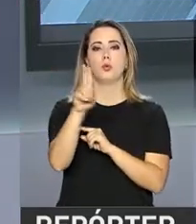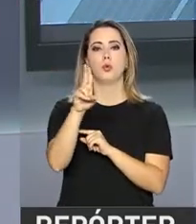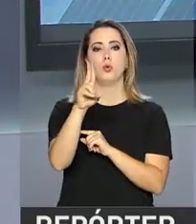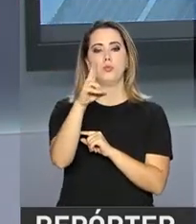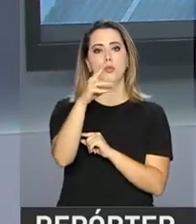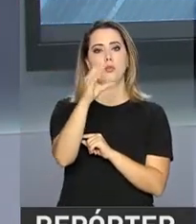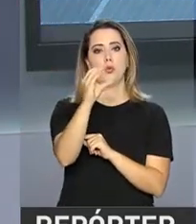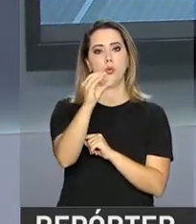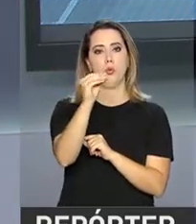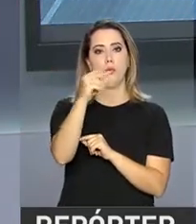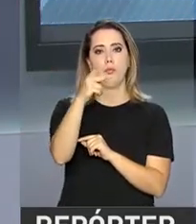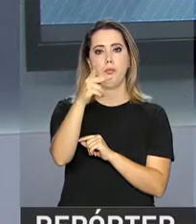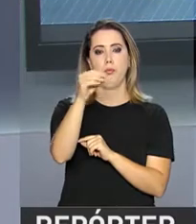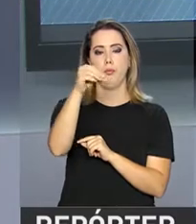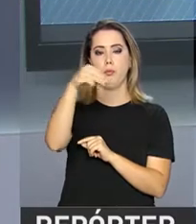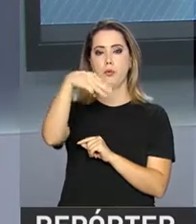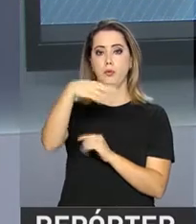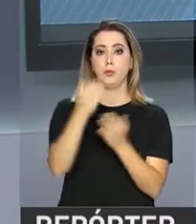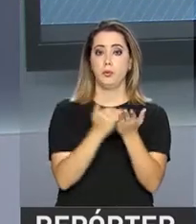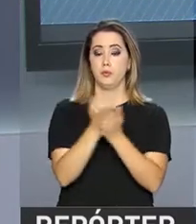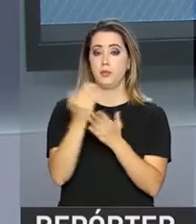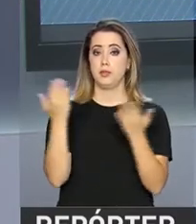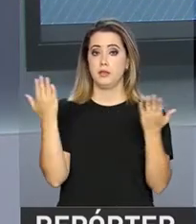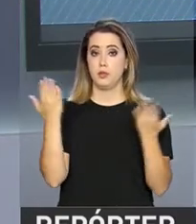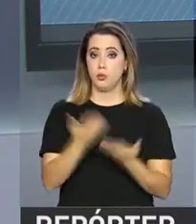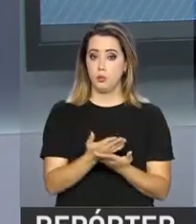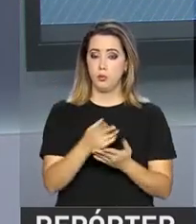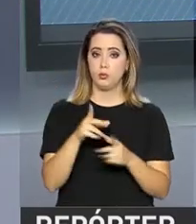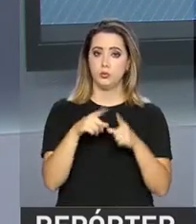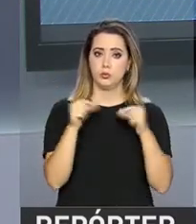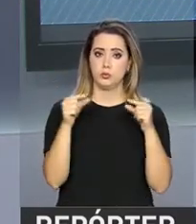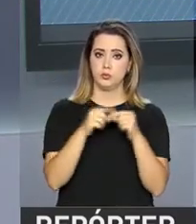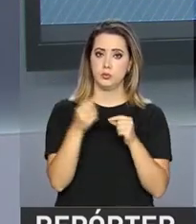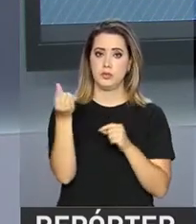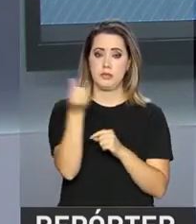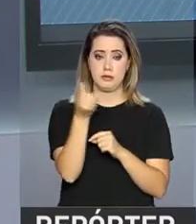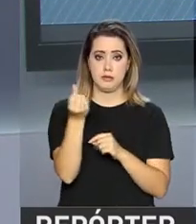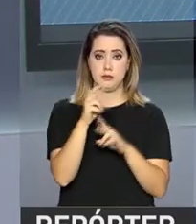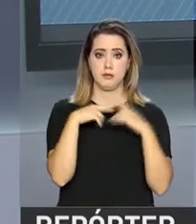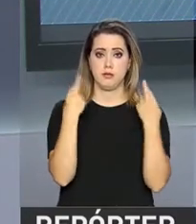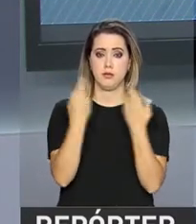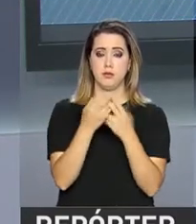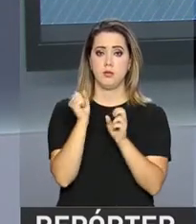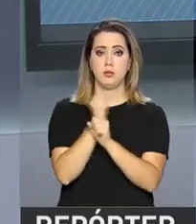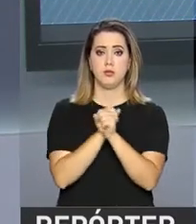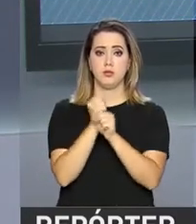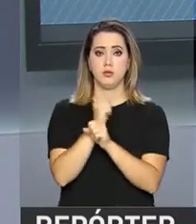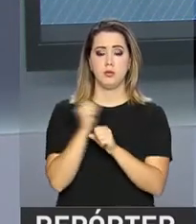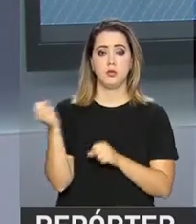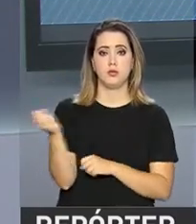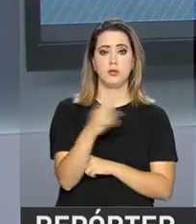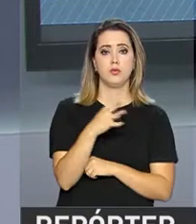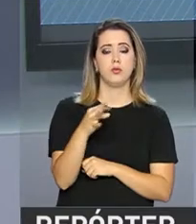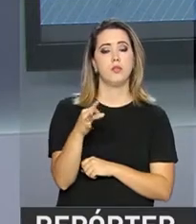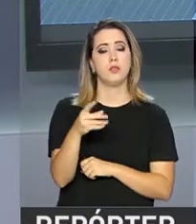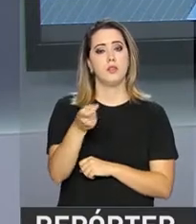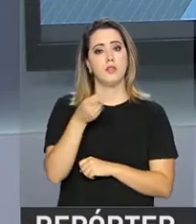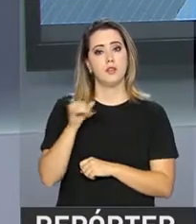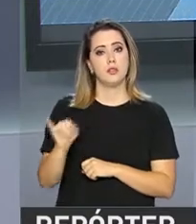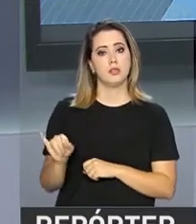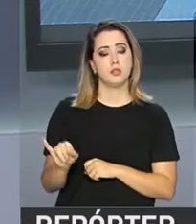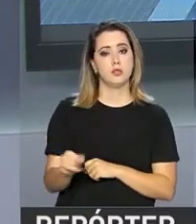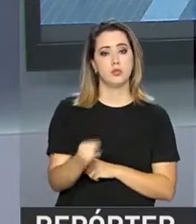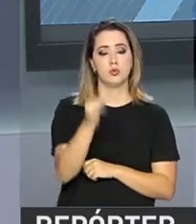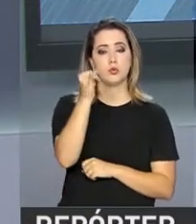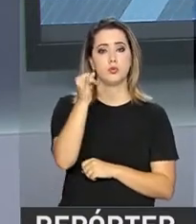inicia hoje em Brasília a sexta reunião do ano para definir a nova tendência da taxa básica de juros, a Selic. O resultado